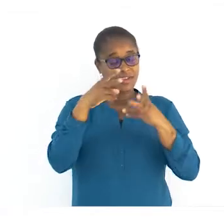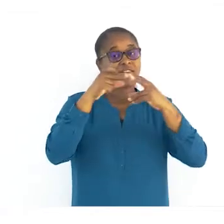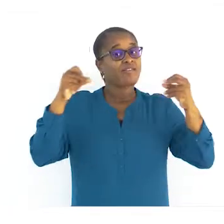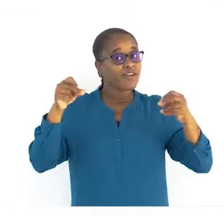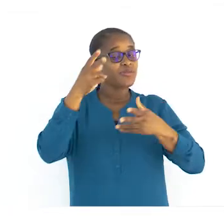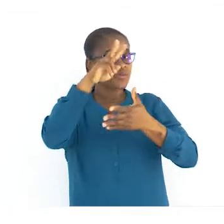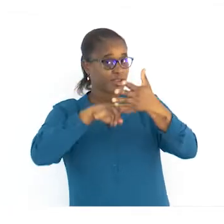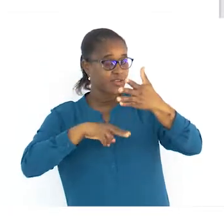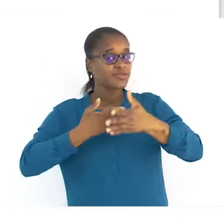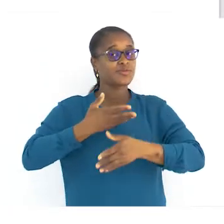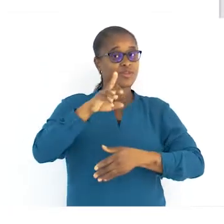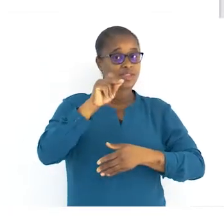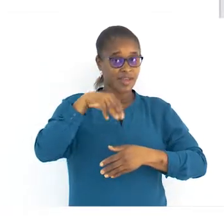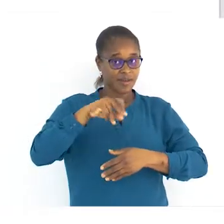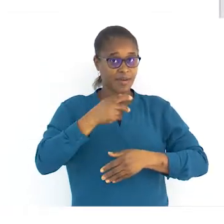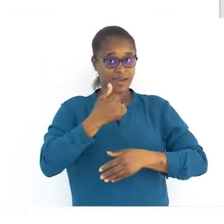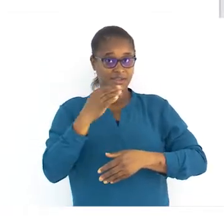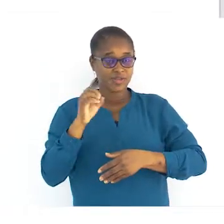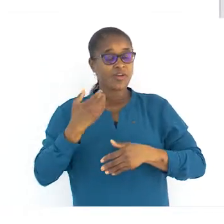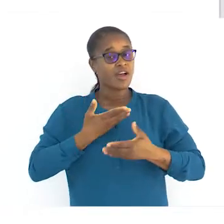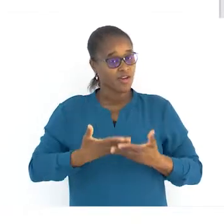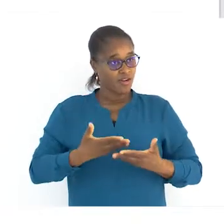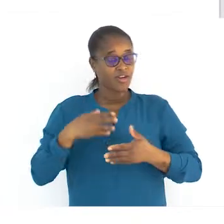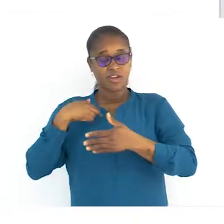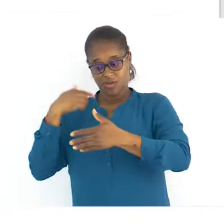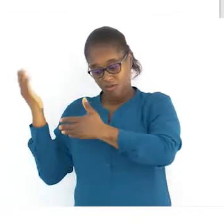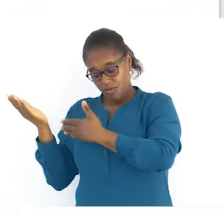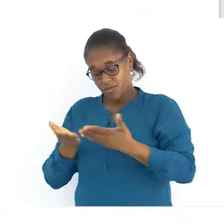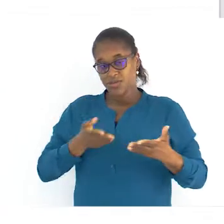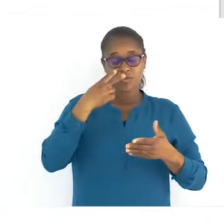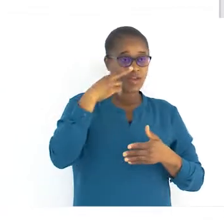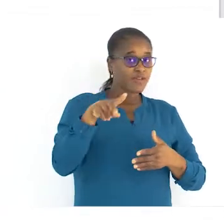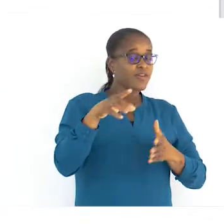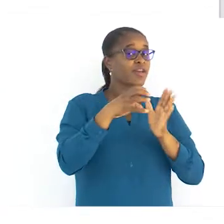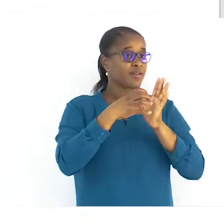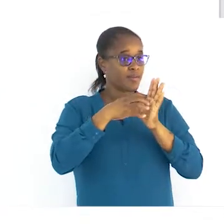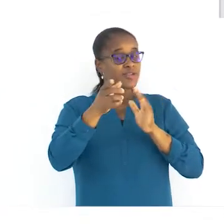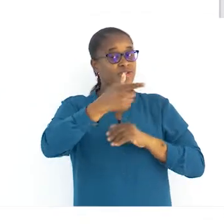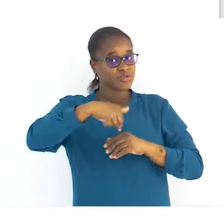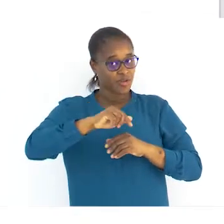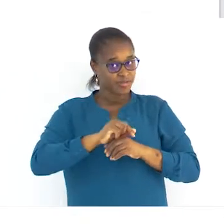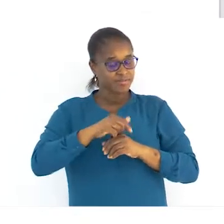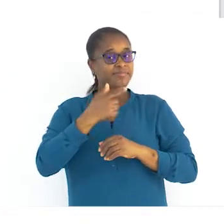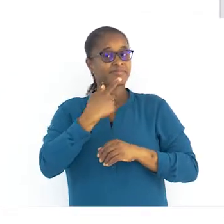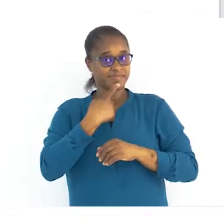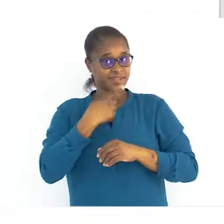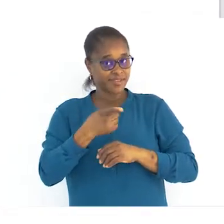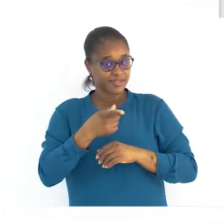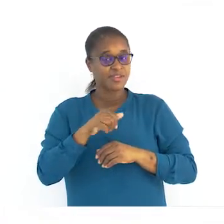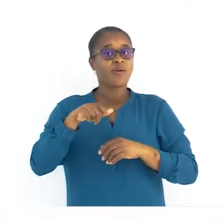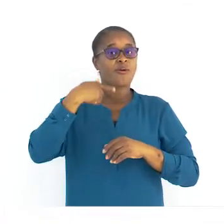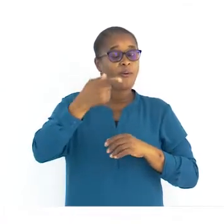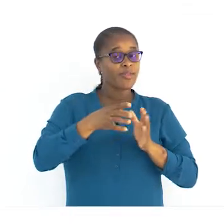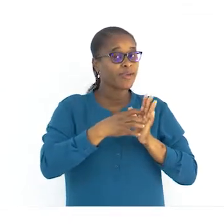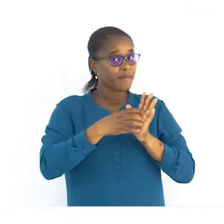dramático. Convido-vos agora a ver aqui as nossas imagens, tá bem? Outra